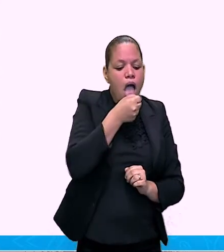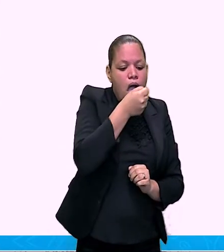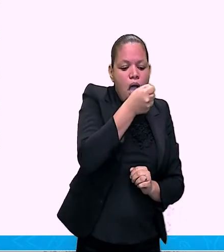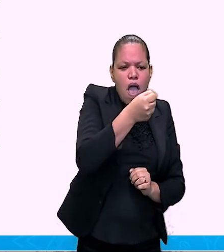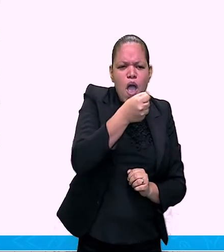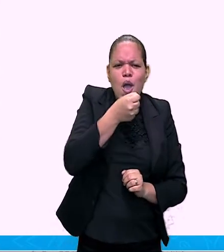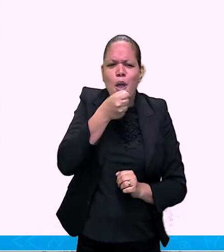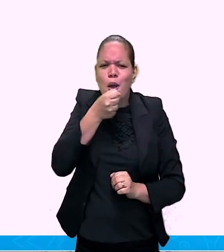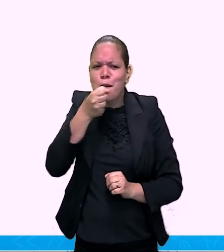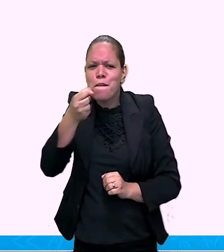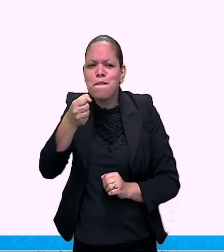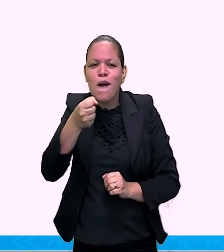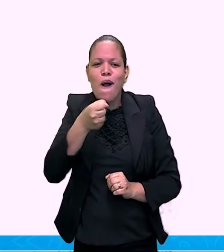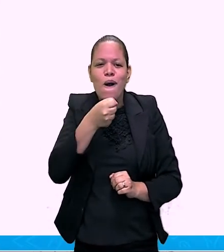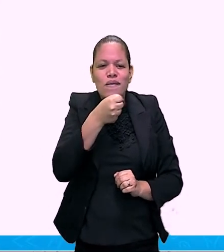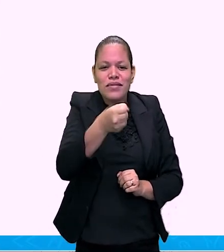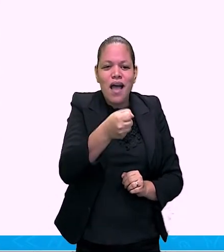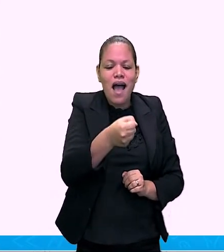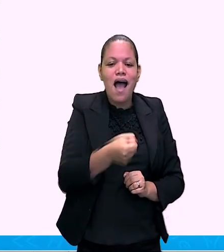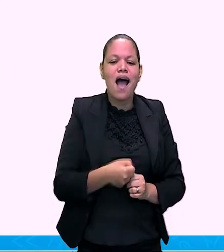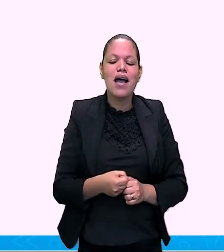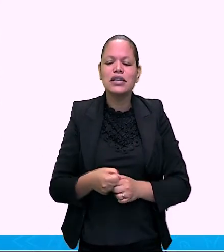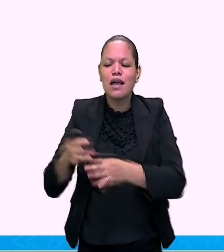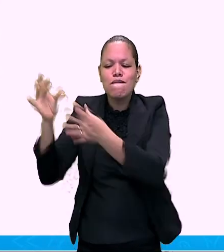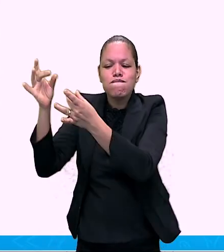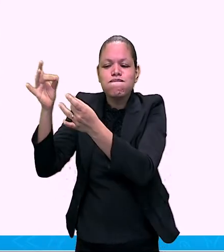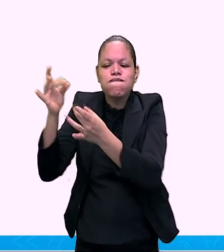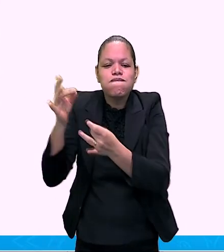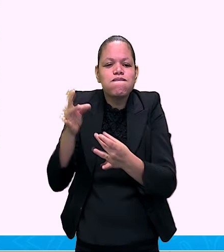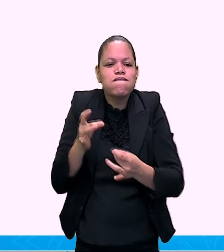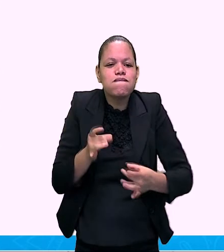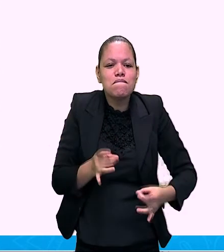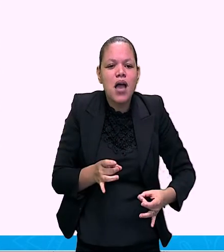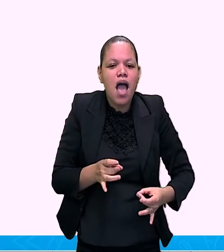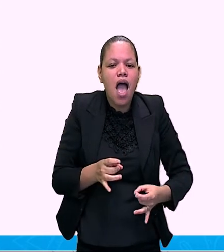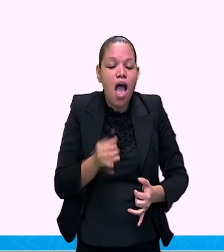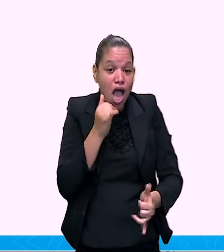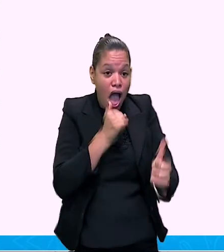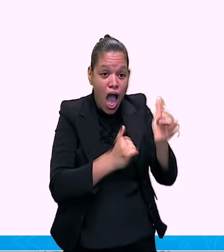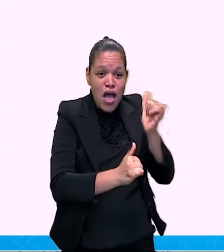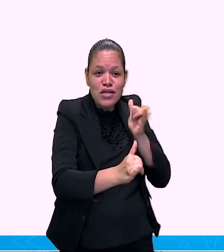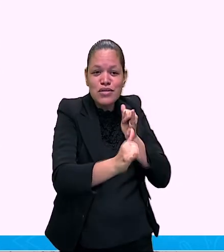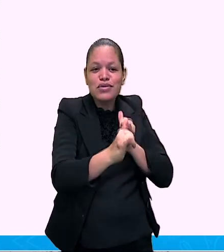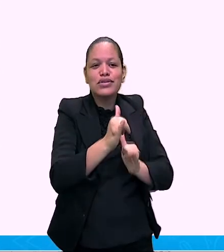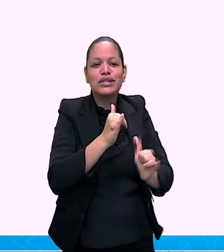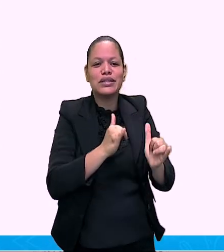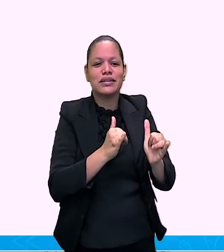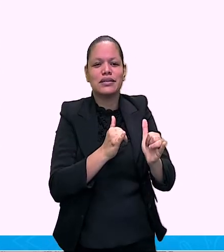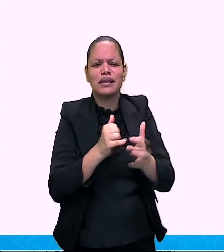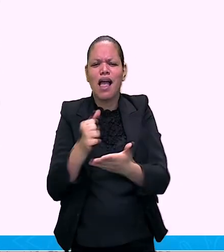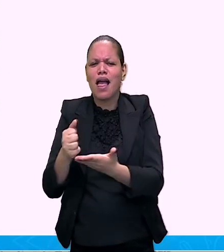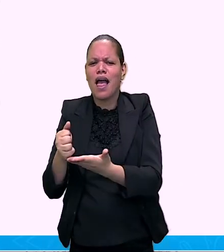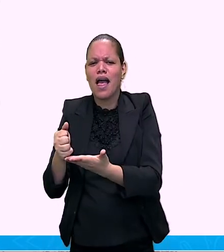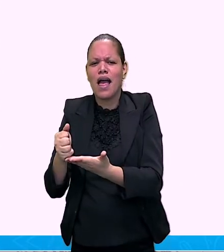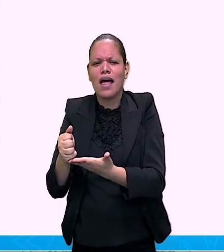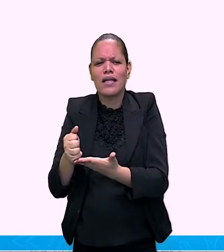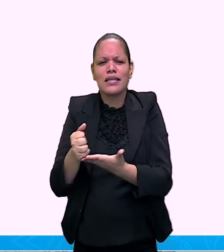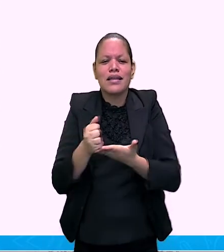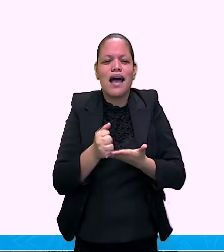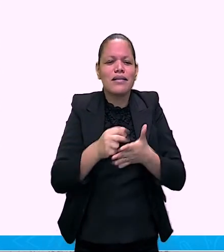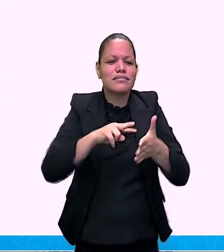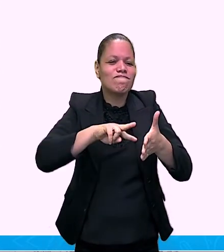os interessados em determinado assunto. Ambos os conteúdos são produzidos por um